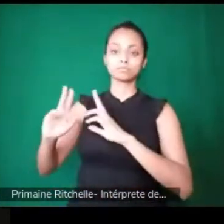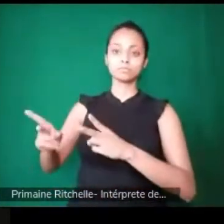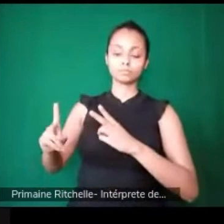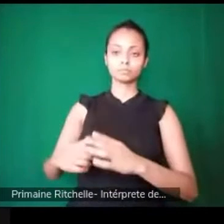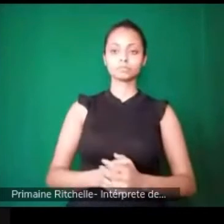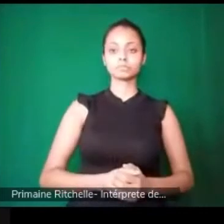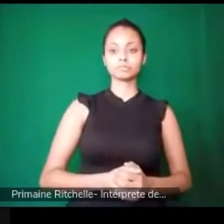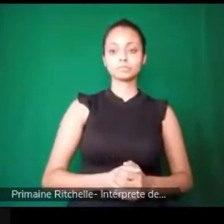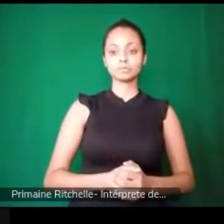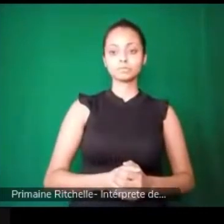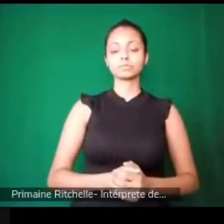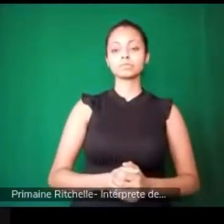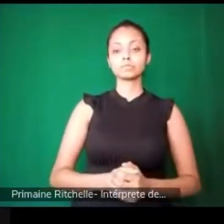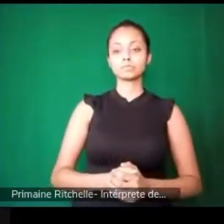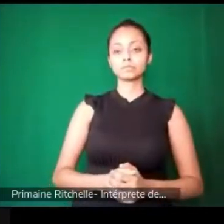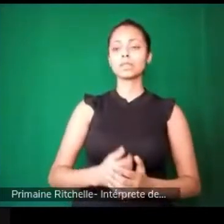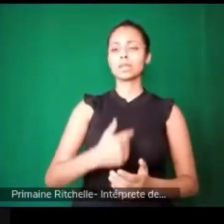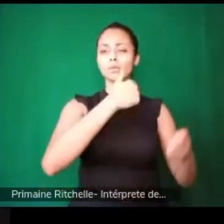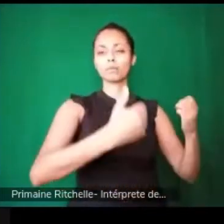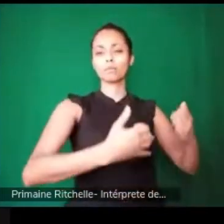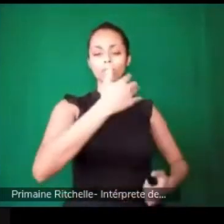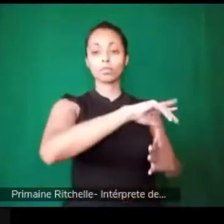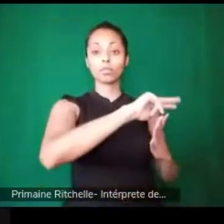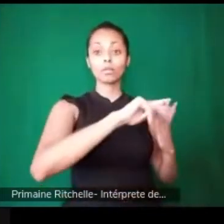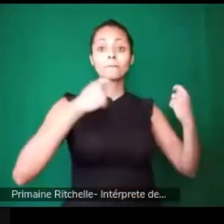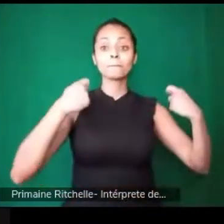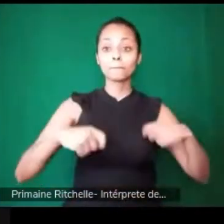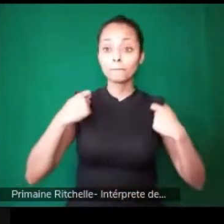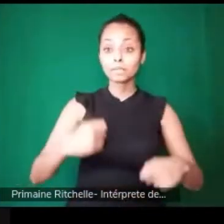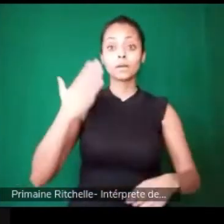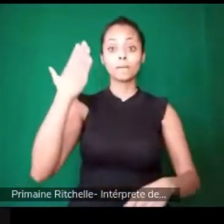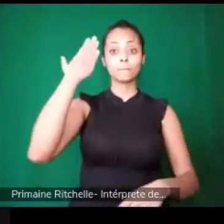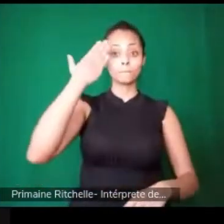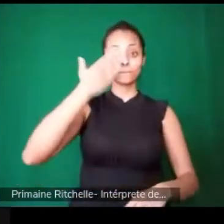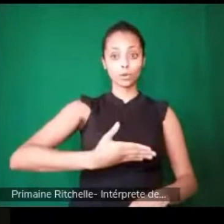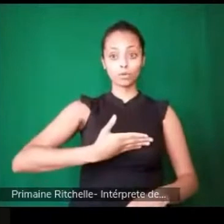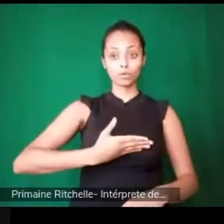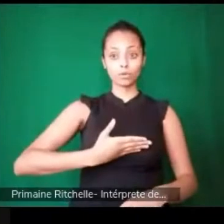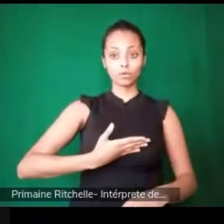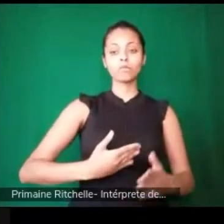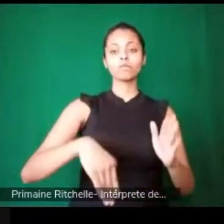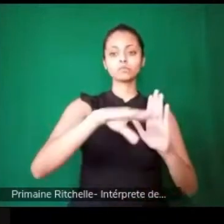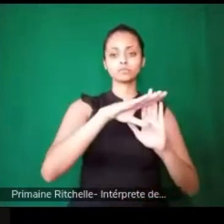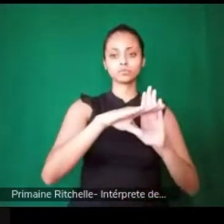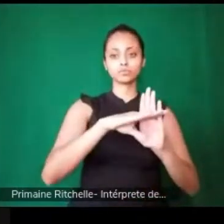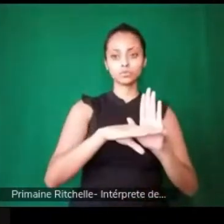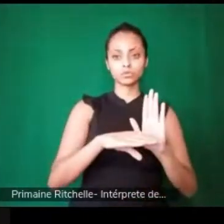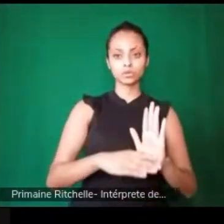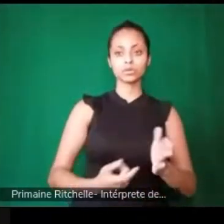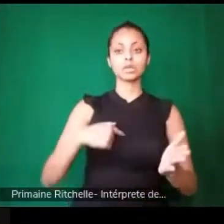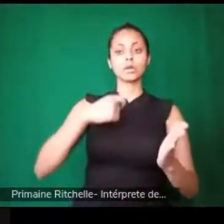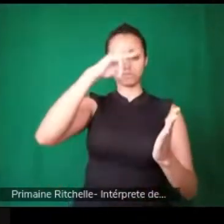As duas condições que eu citei agora, elas precisam ser comprovadas mediante os anexos. É uma autodeclaração,